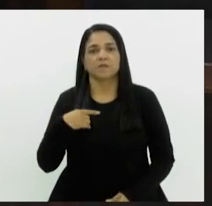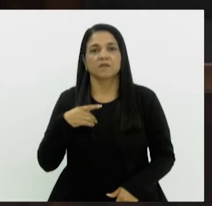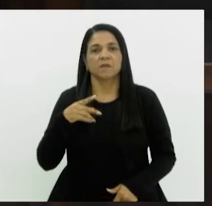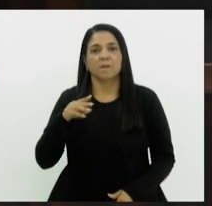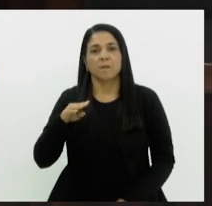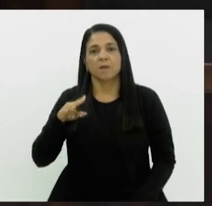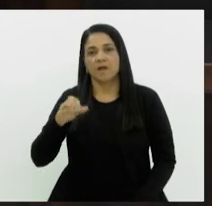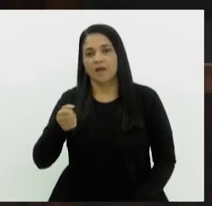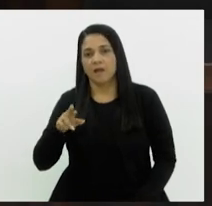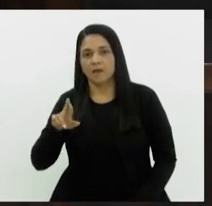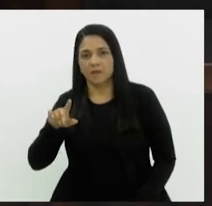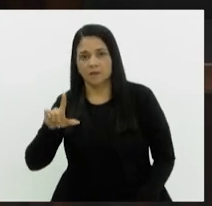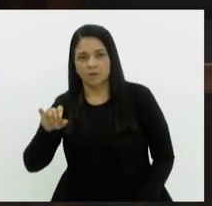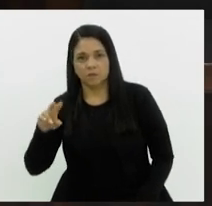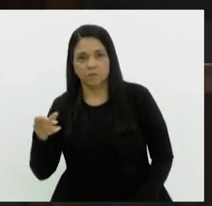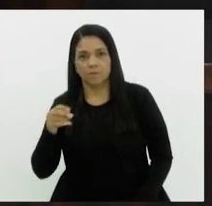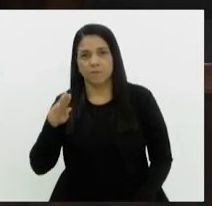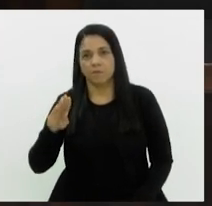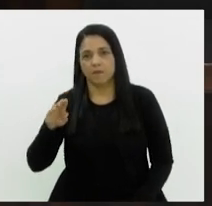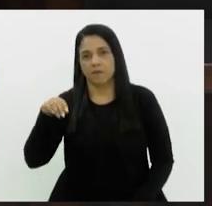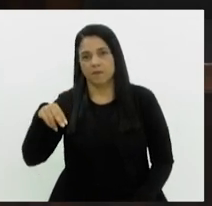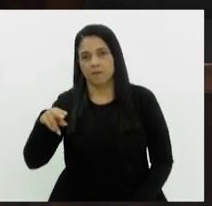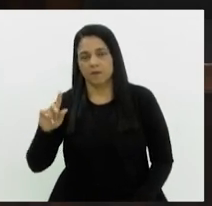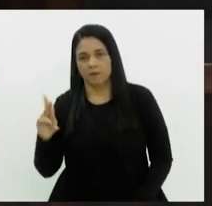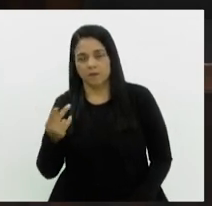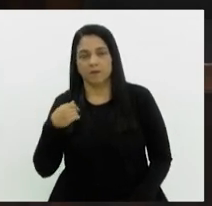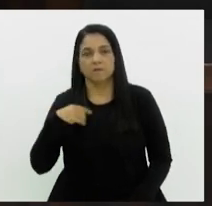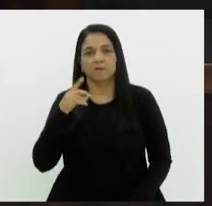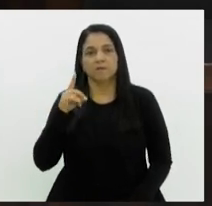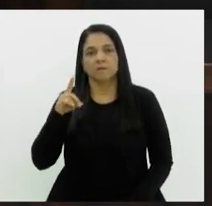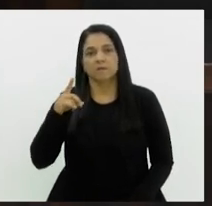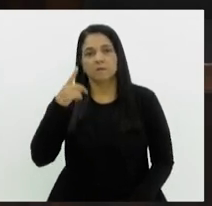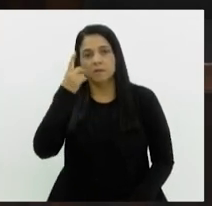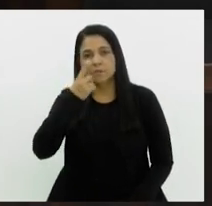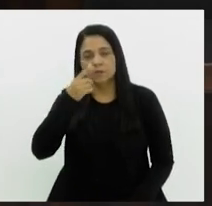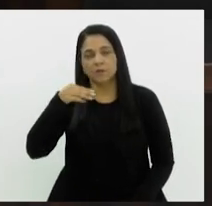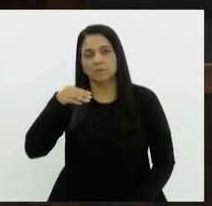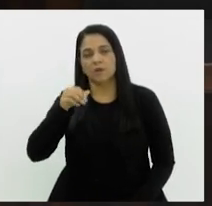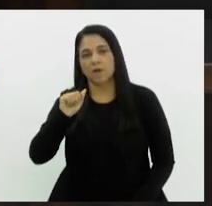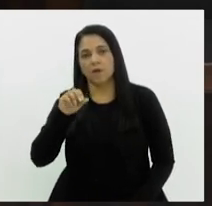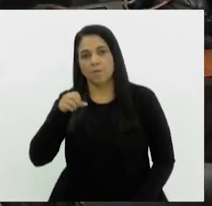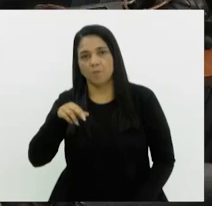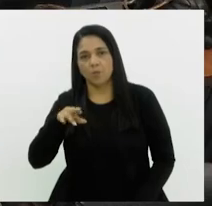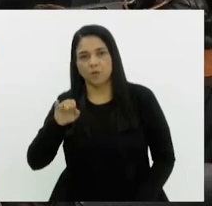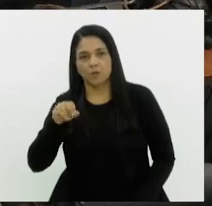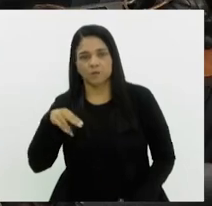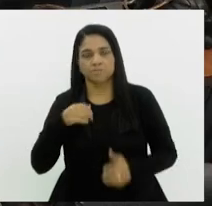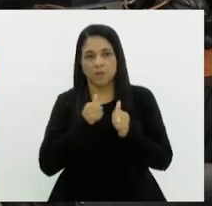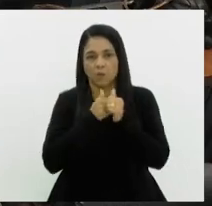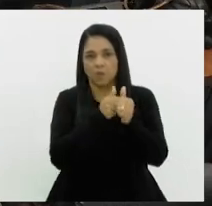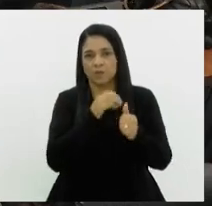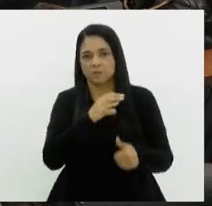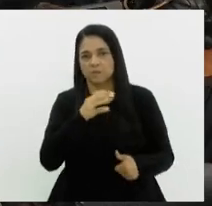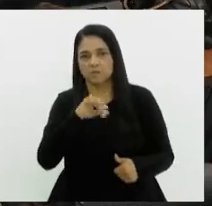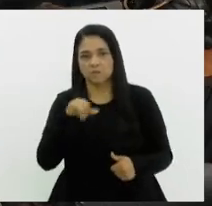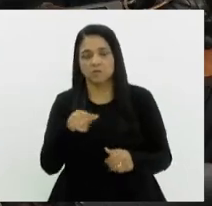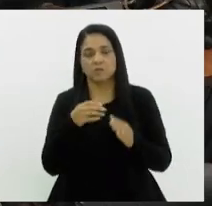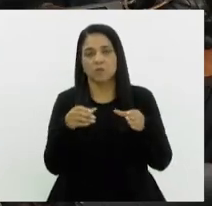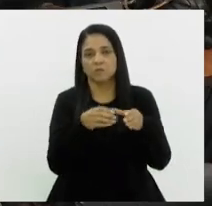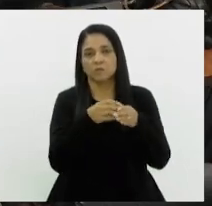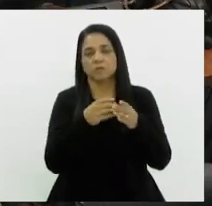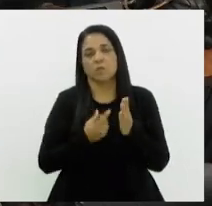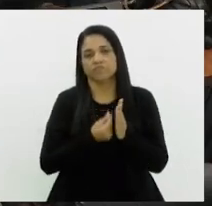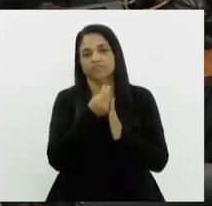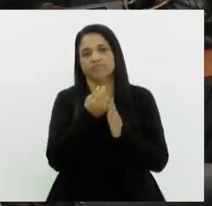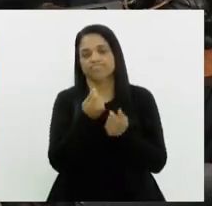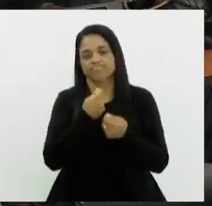BNH, deputado Rodrigo Amorim. Acompanho o parecer da CCJ, senhor presidente. Pela Comissão de Orçamento,